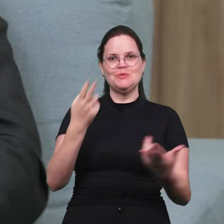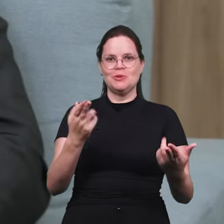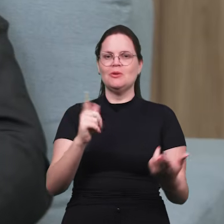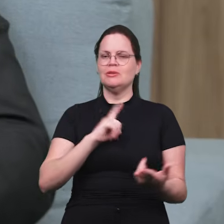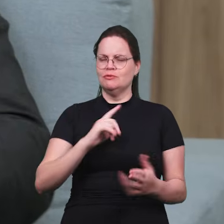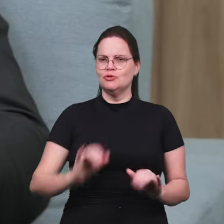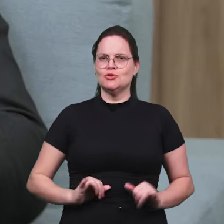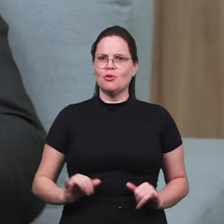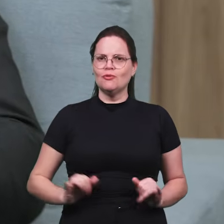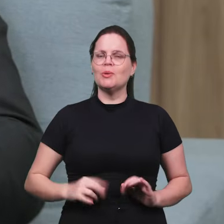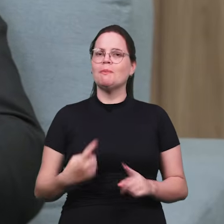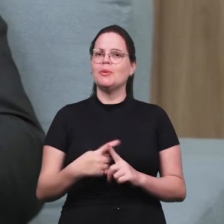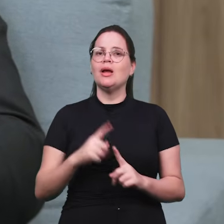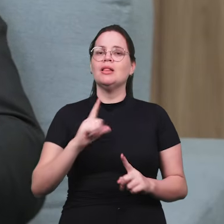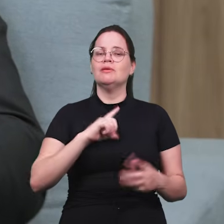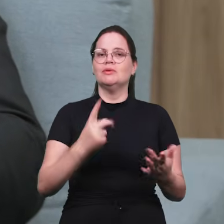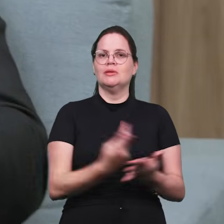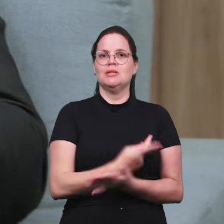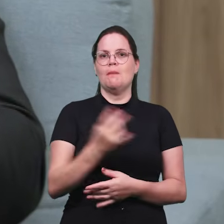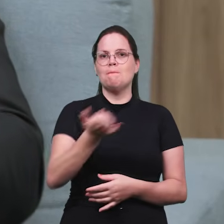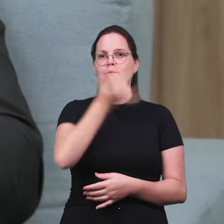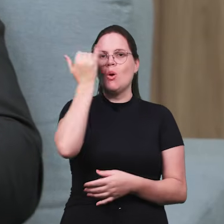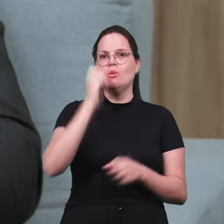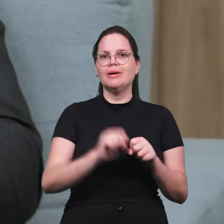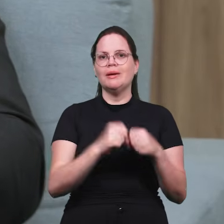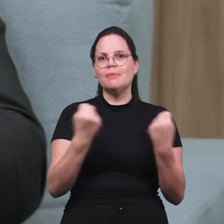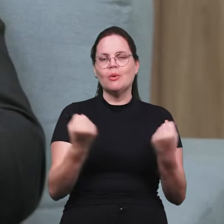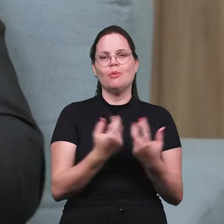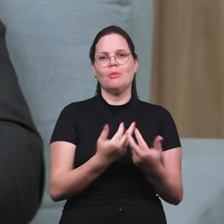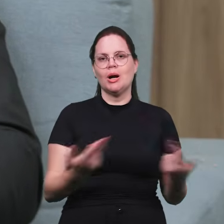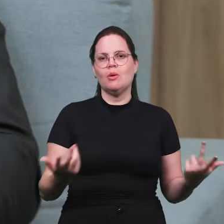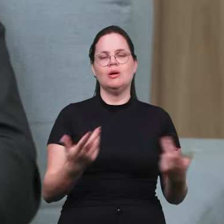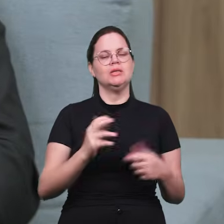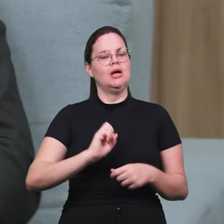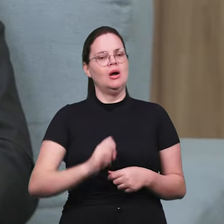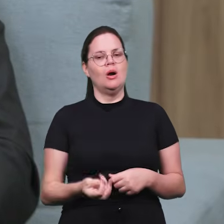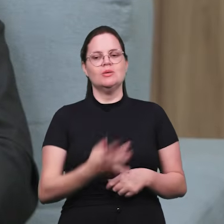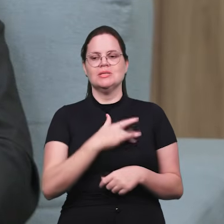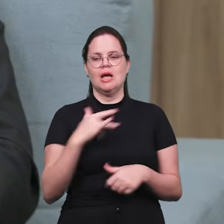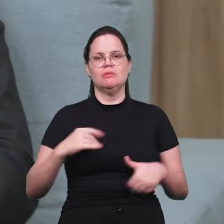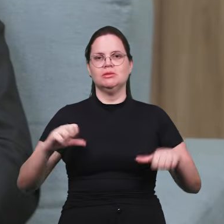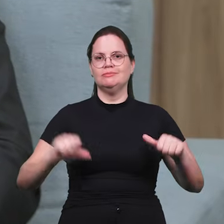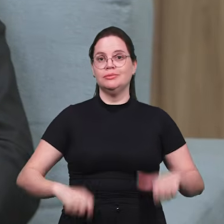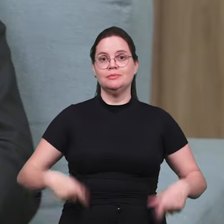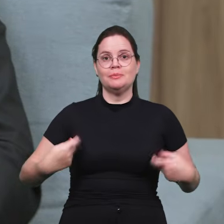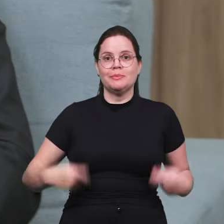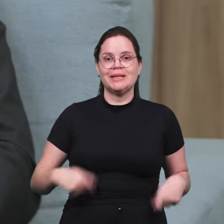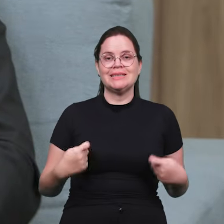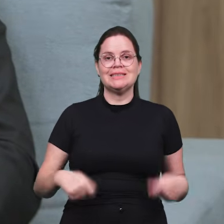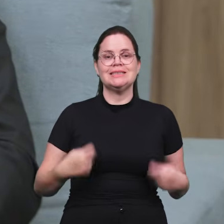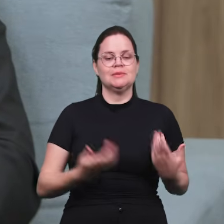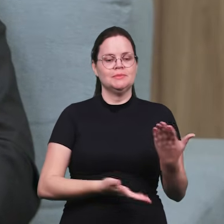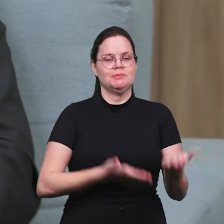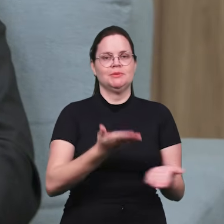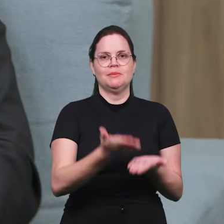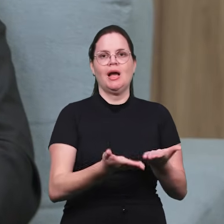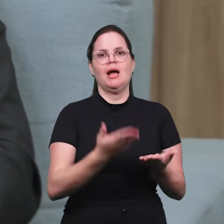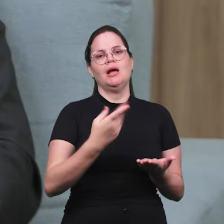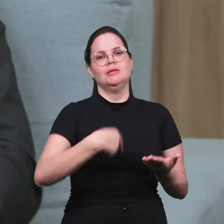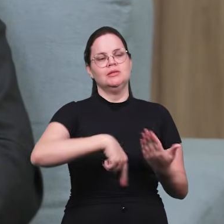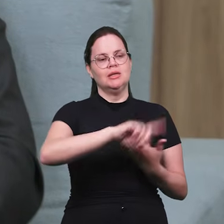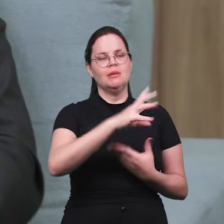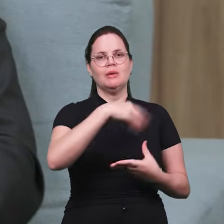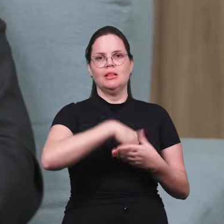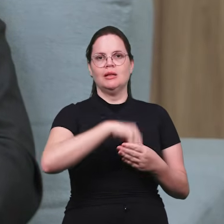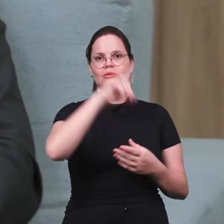de sofrer alguma questão de saúde, alguma enfermidade, precisar de um cuidado